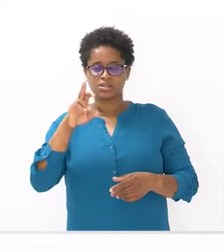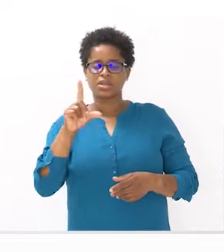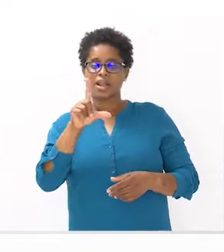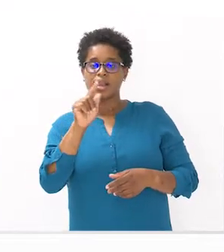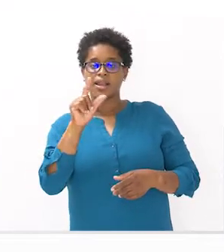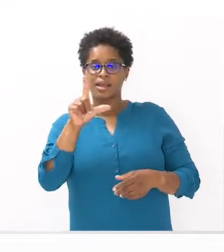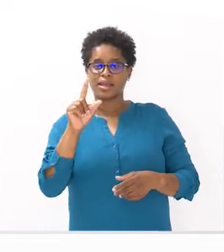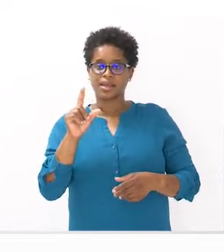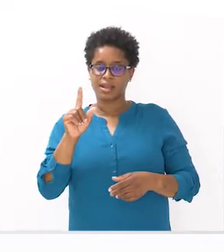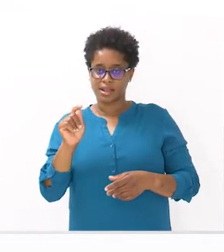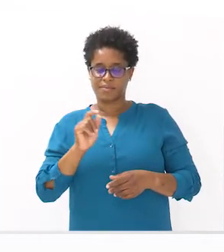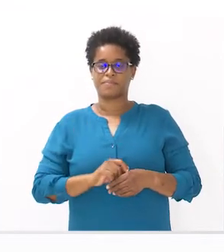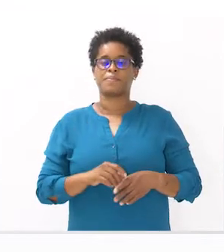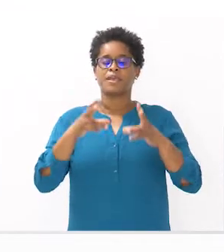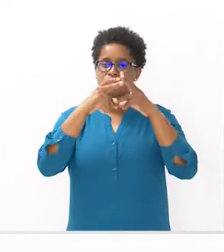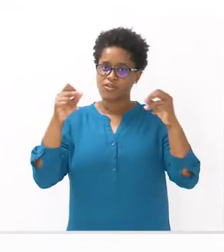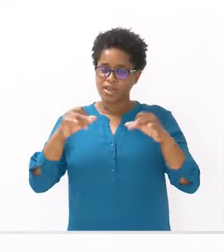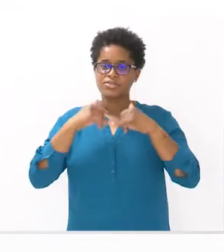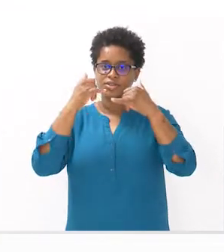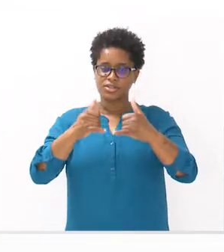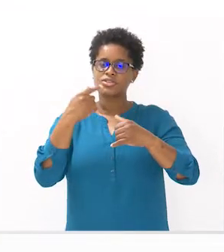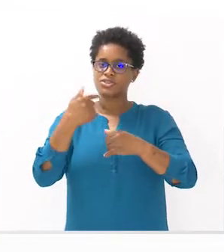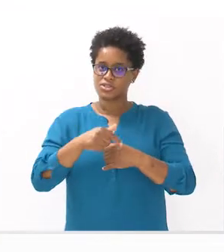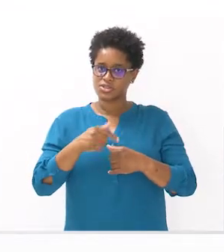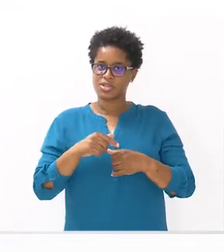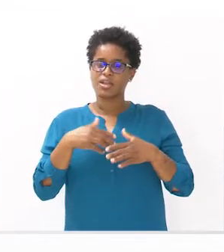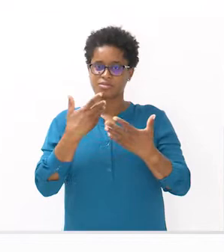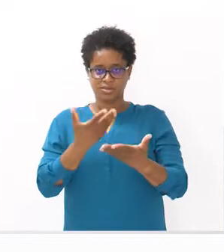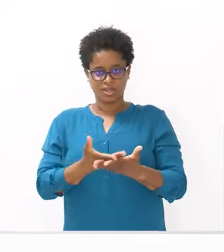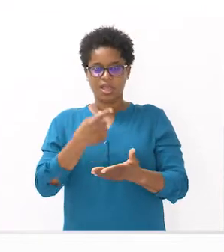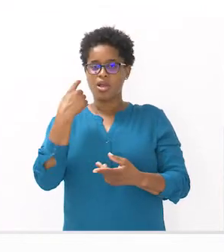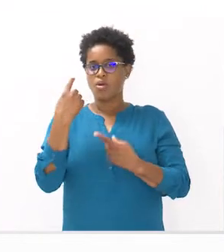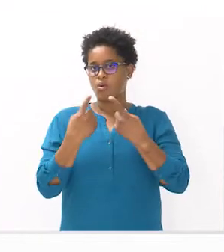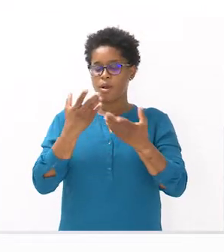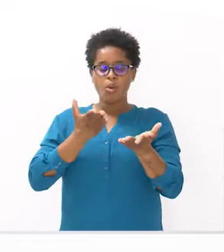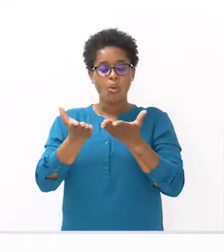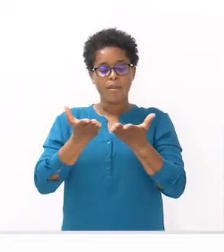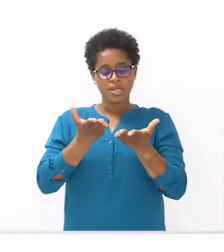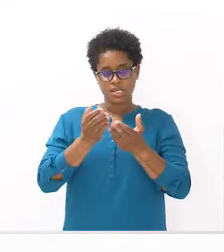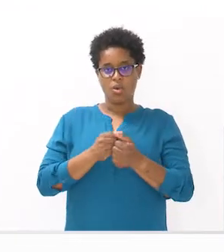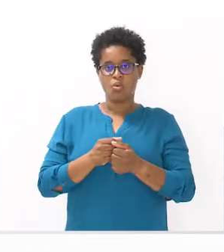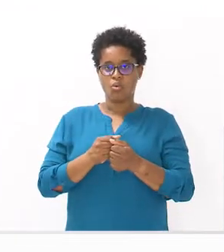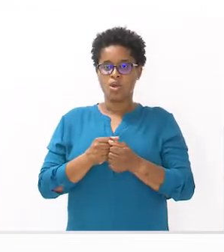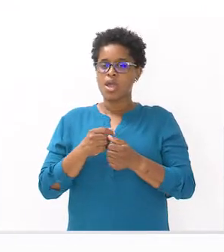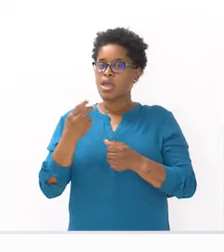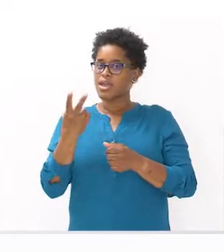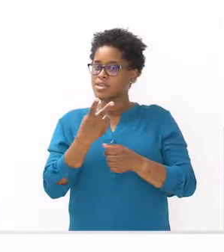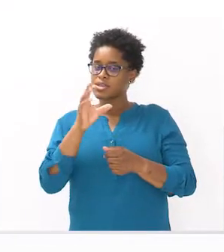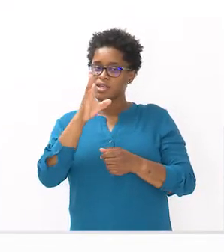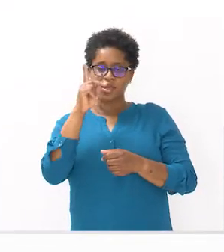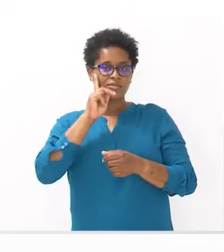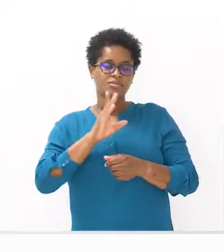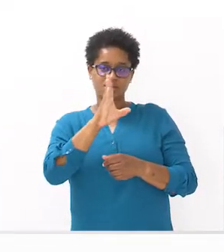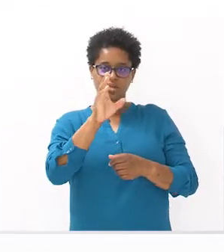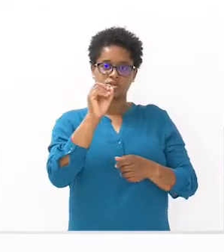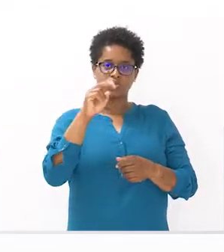Portanto, nas frases a seguir, está-se a estabelecer uma comparação entre as Joaninhas